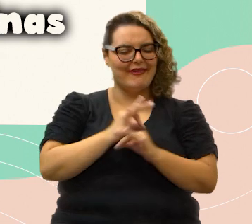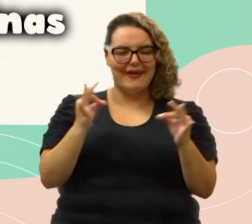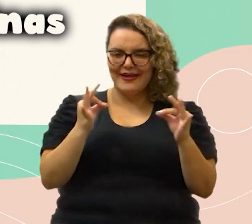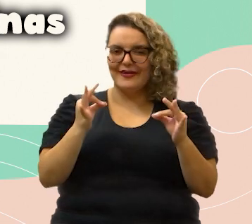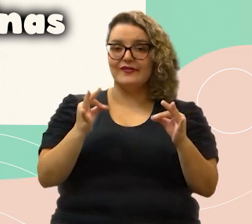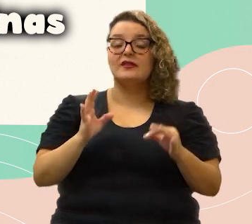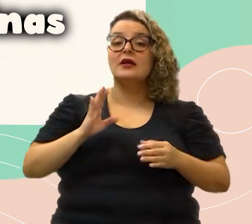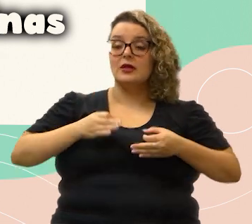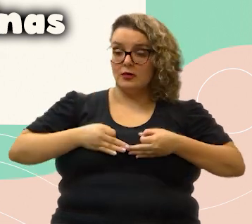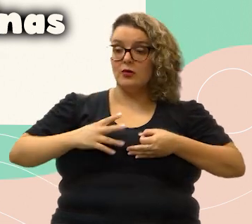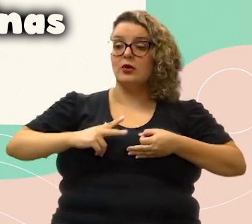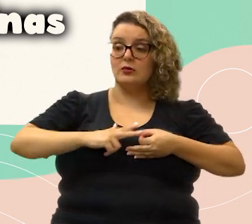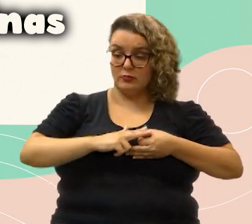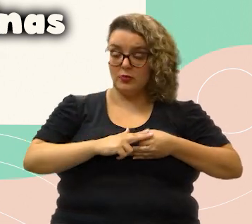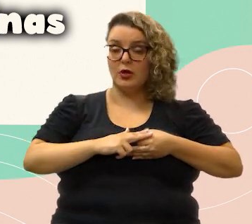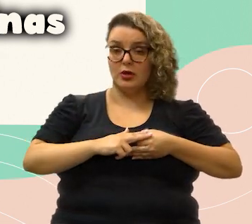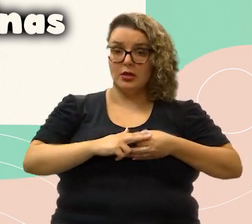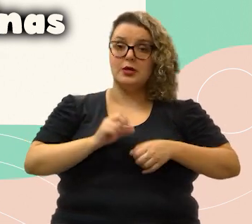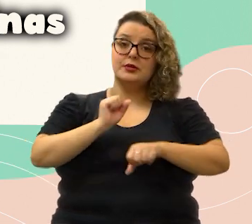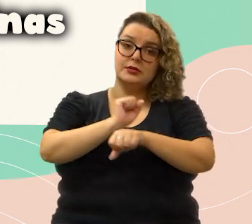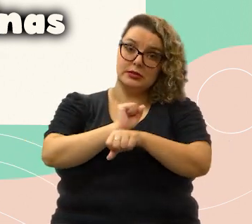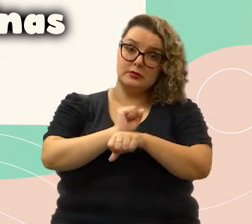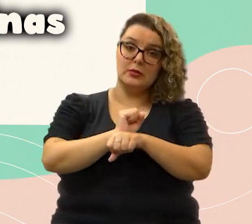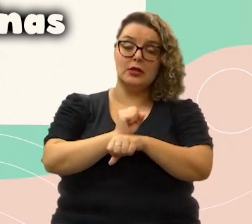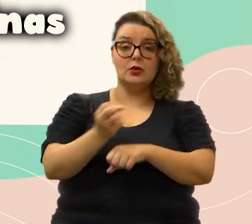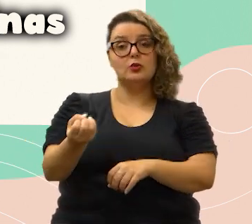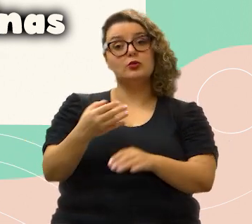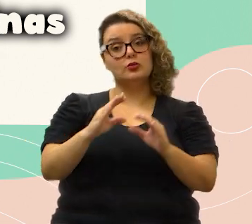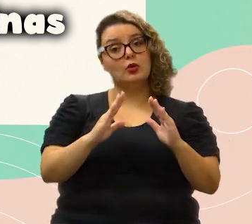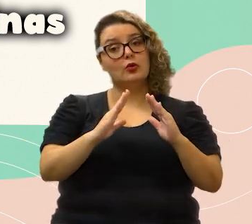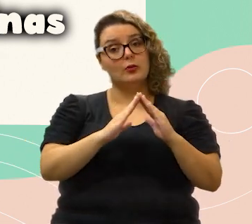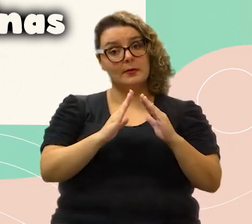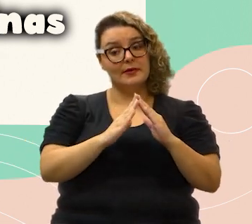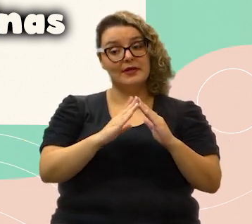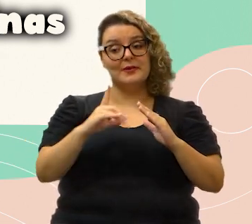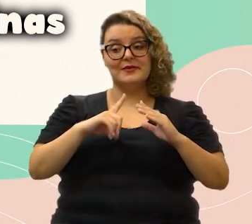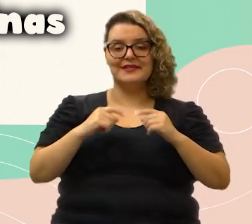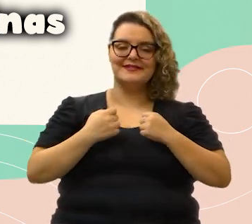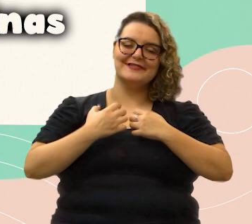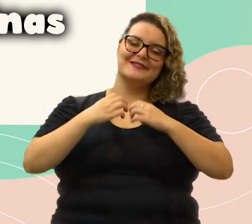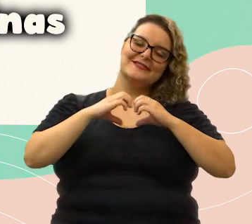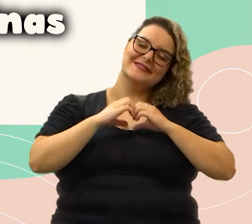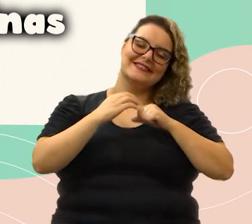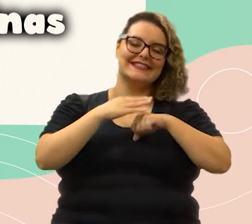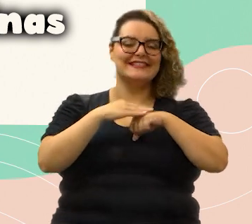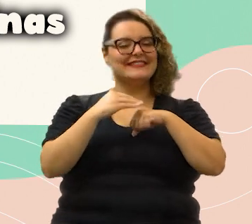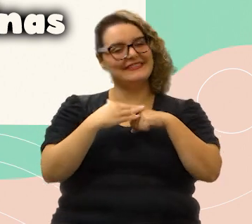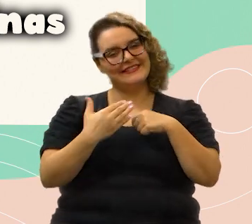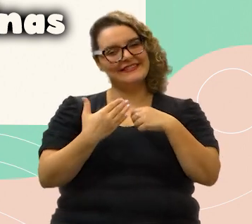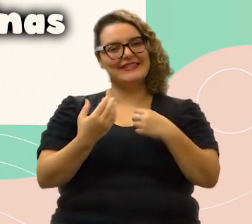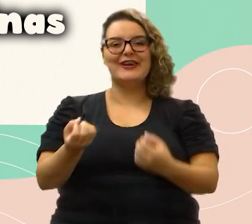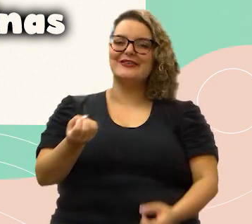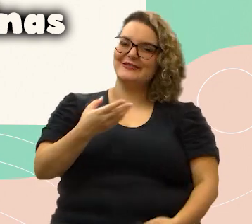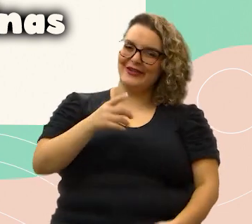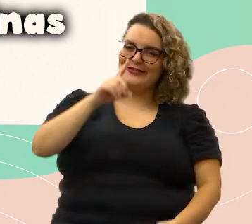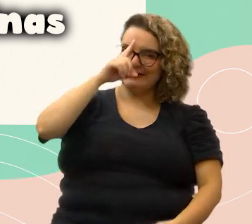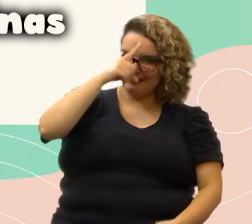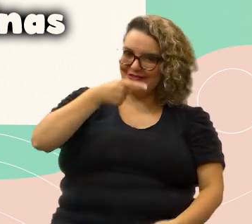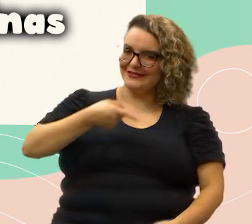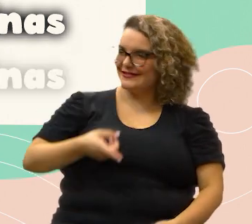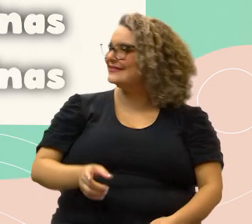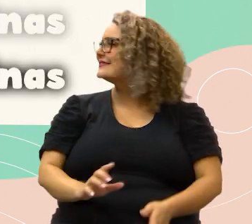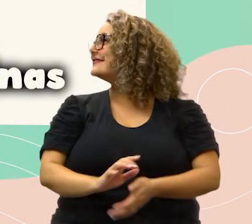será castrada. Ela está apenas aguardando um novo lar para poder transmitir todo o seu carinho aos novos